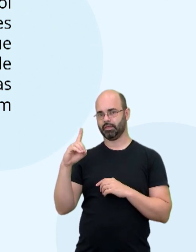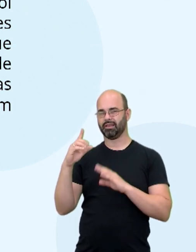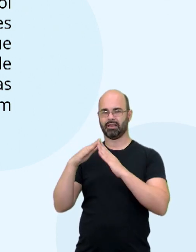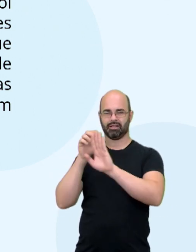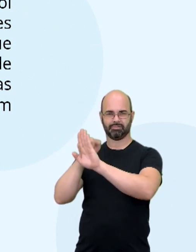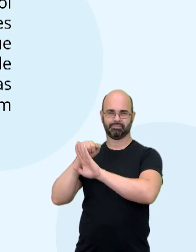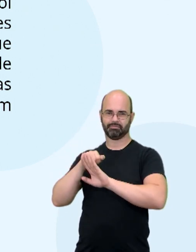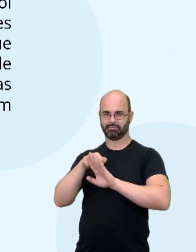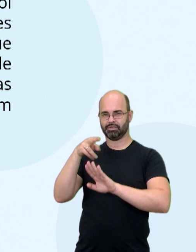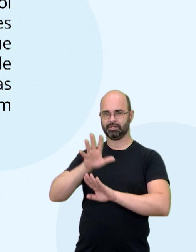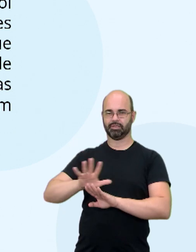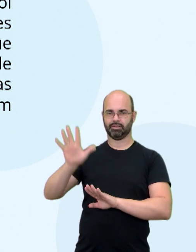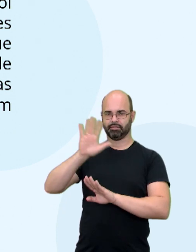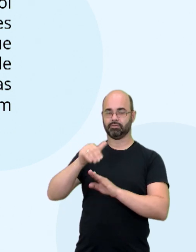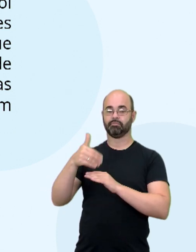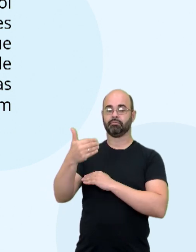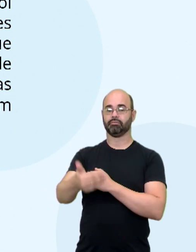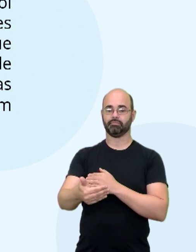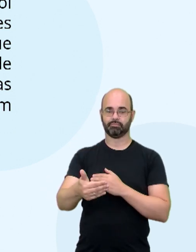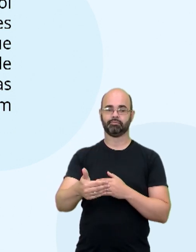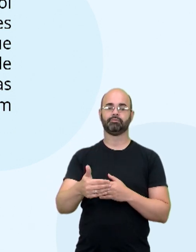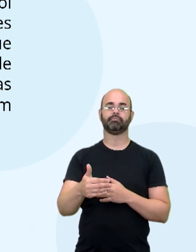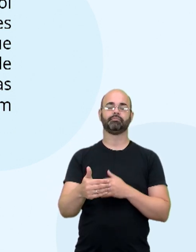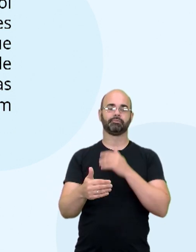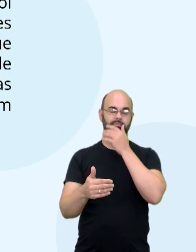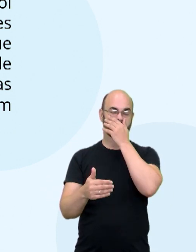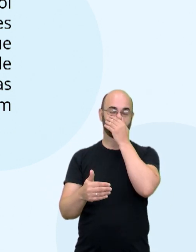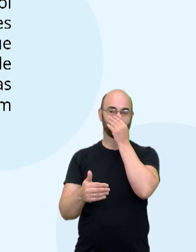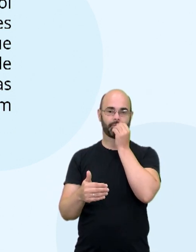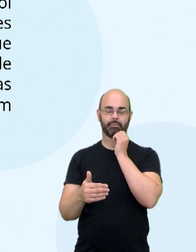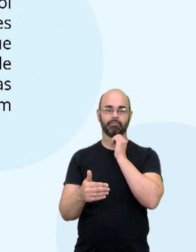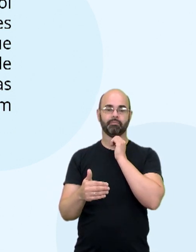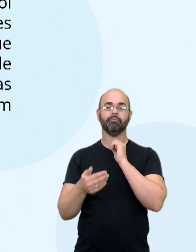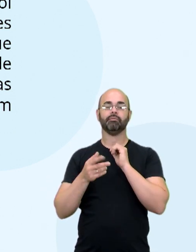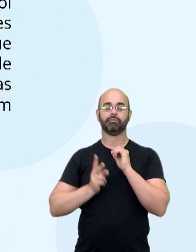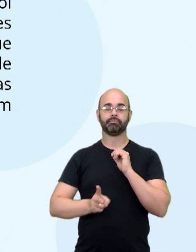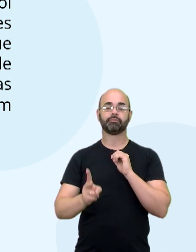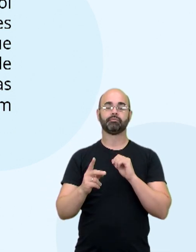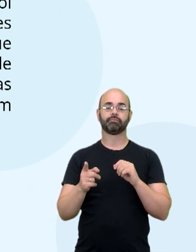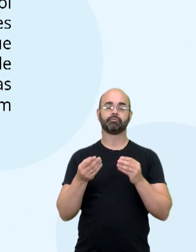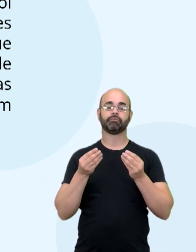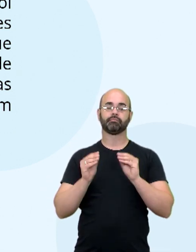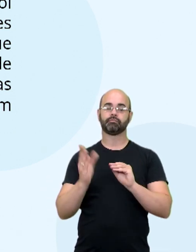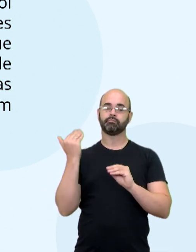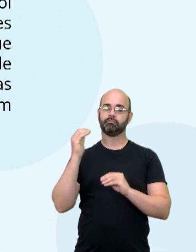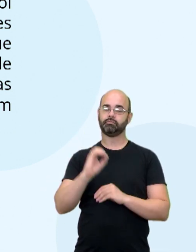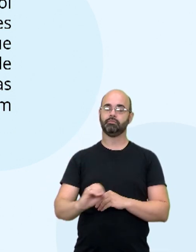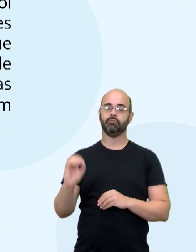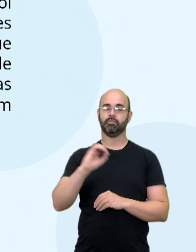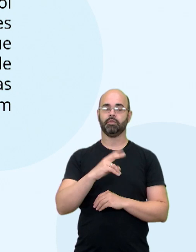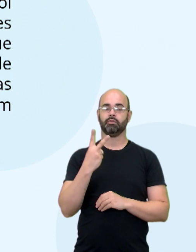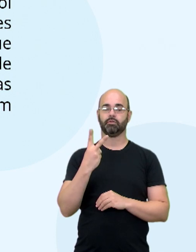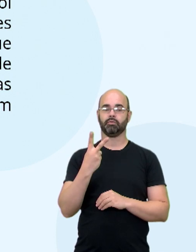né? Só foi acrescentado o C de contínua, foi implantada experimentalmente em outubro de